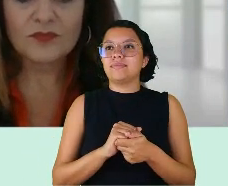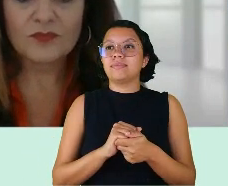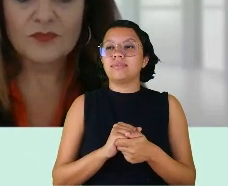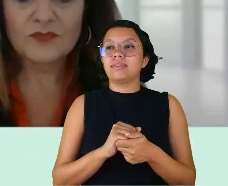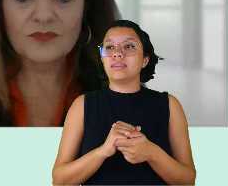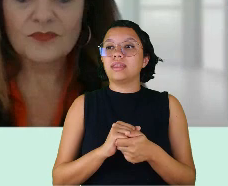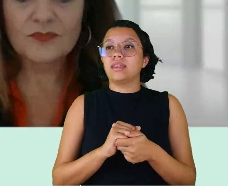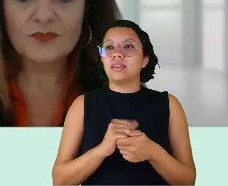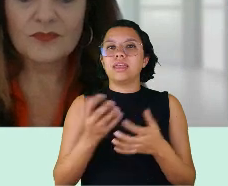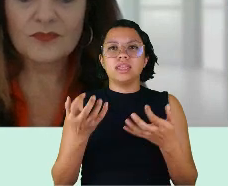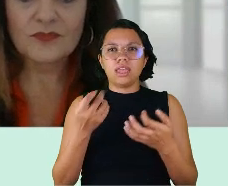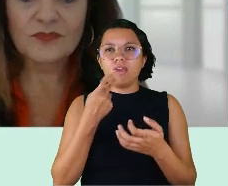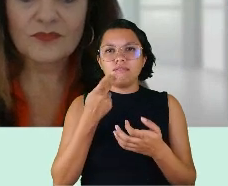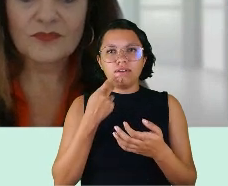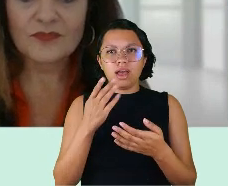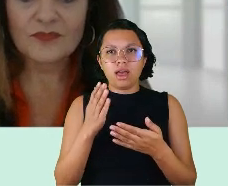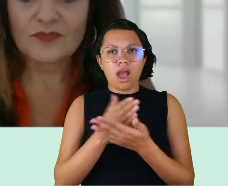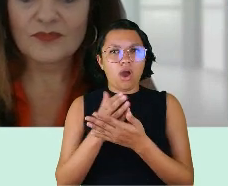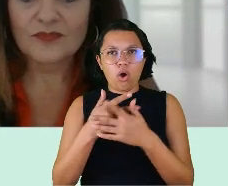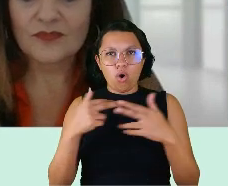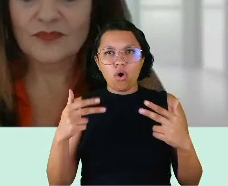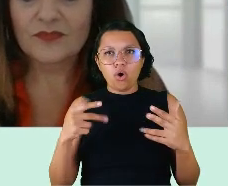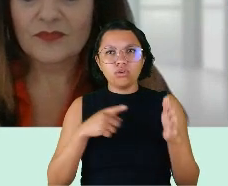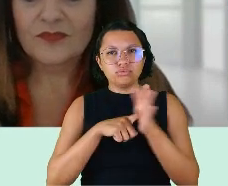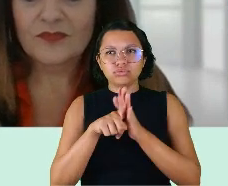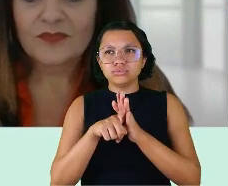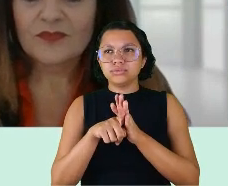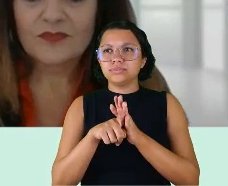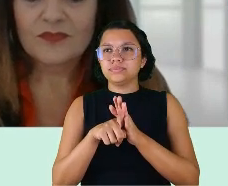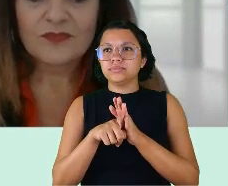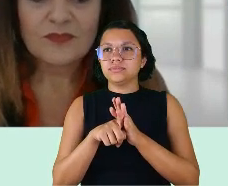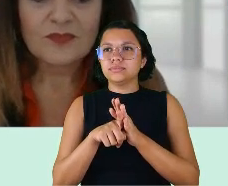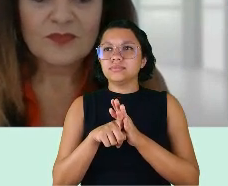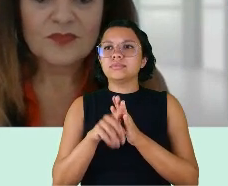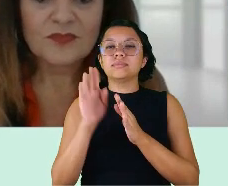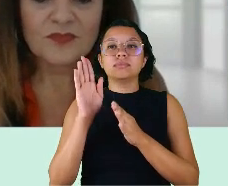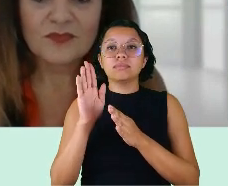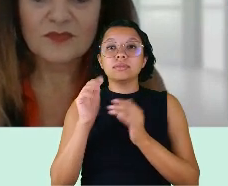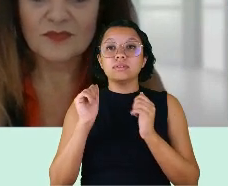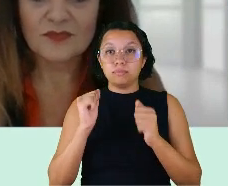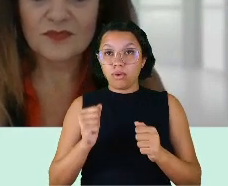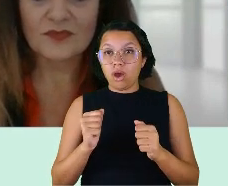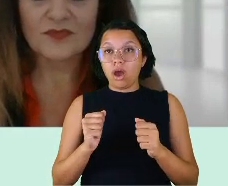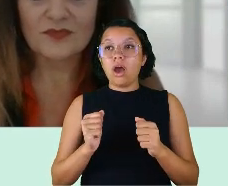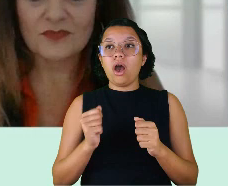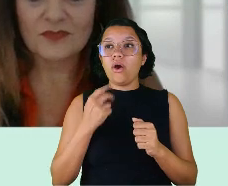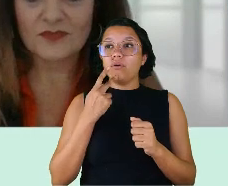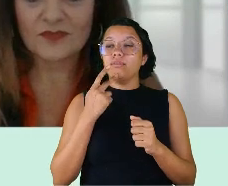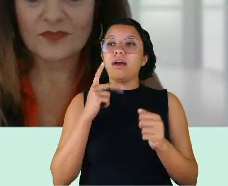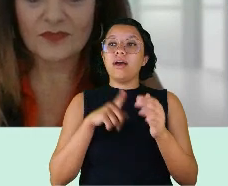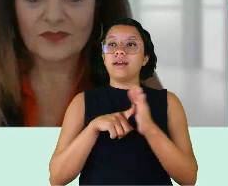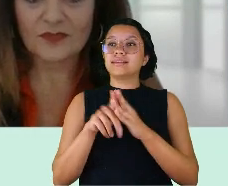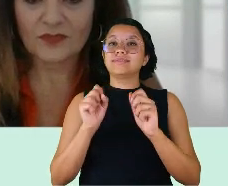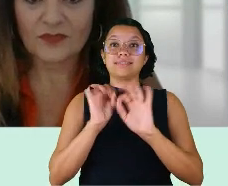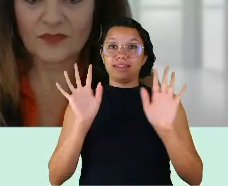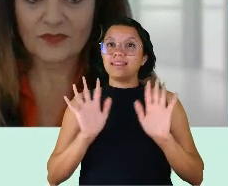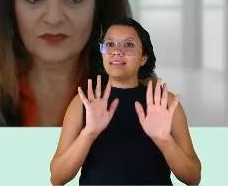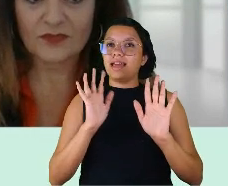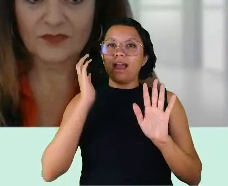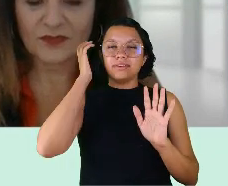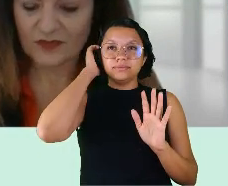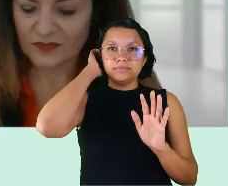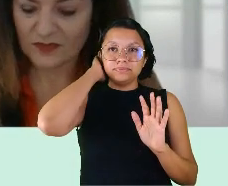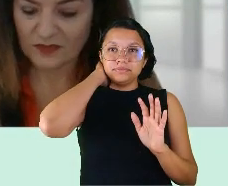Brunardelli, Renata, querem colocar mais alguma questão? Acho que eu vou só, Terezinha, se me permite que eu vou colocar um tema Claro. aqui